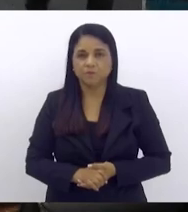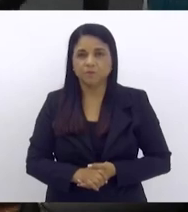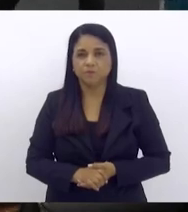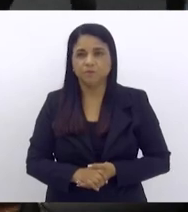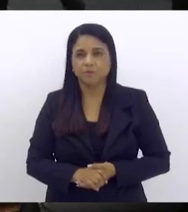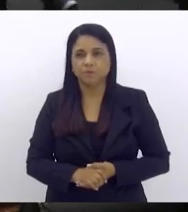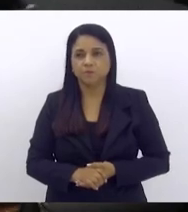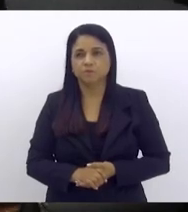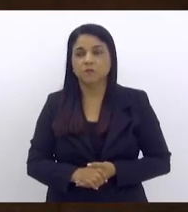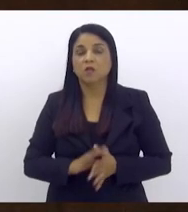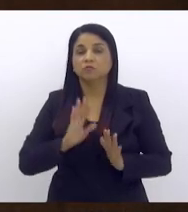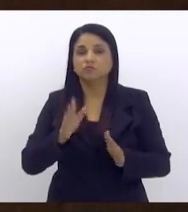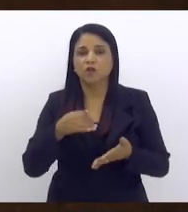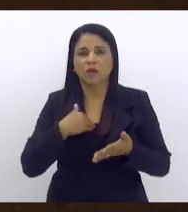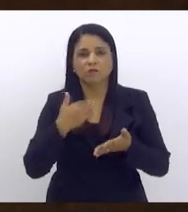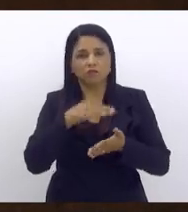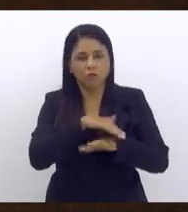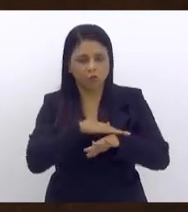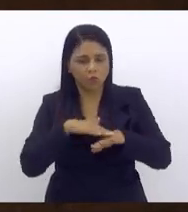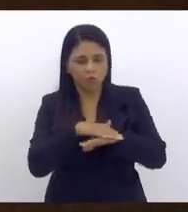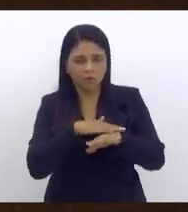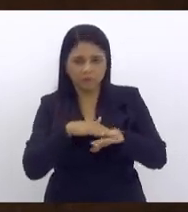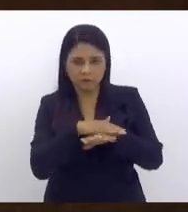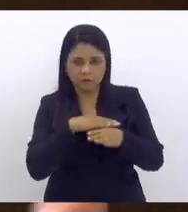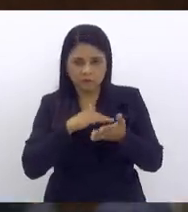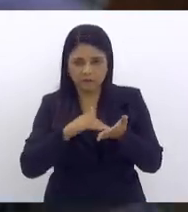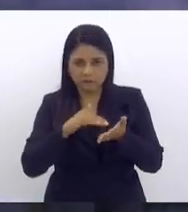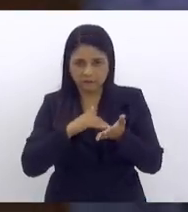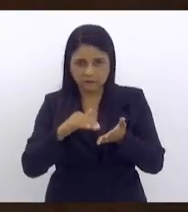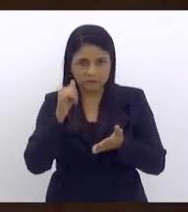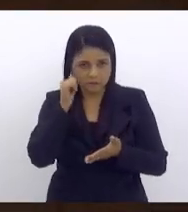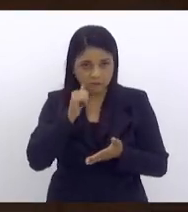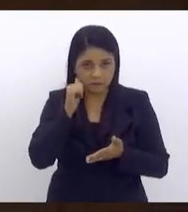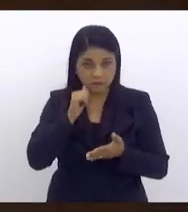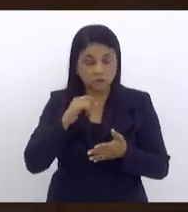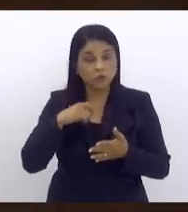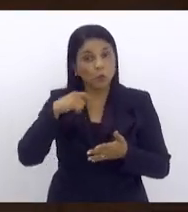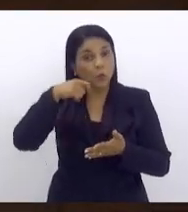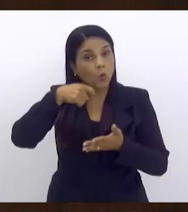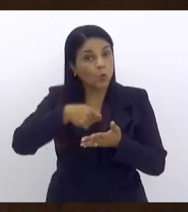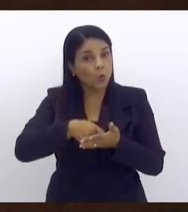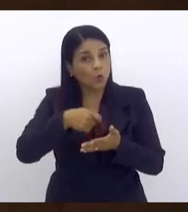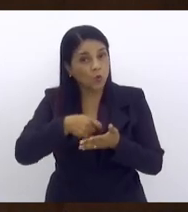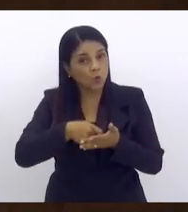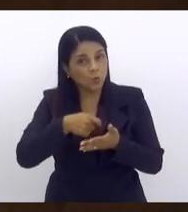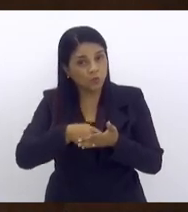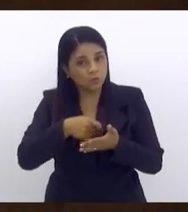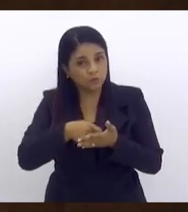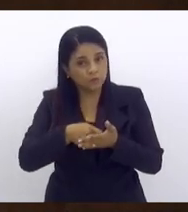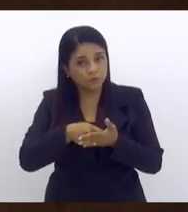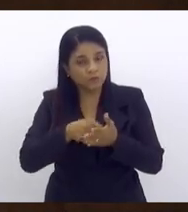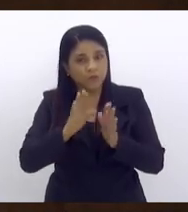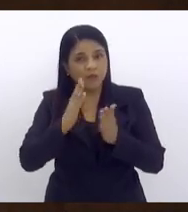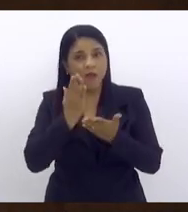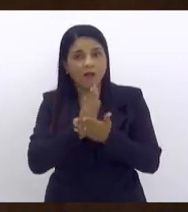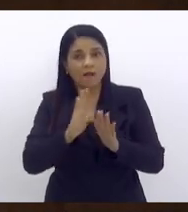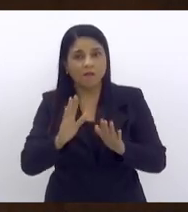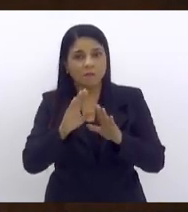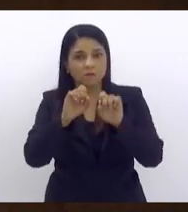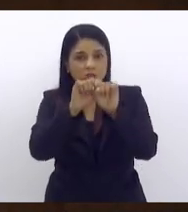já conversei com a secretária, inclusive, e estou cobrando que acabe esse sistema